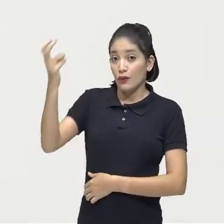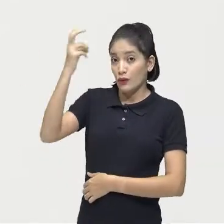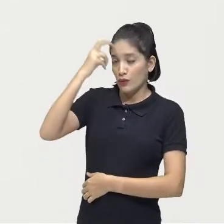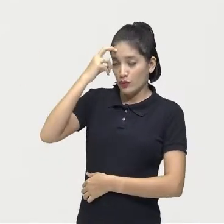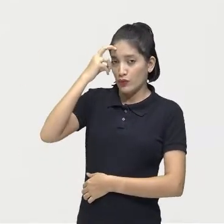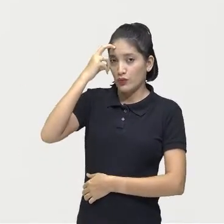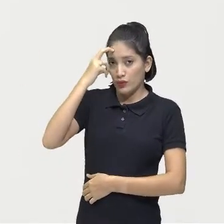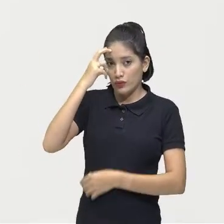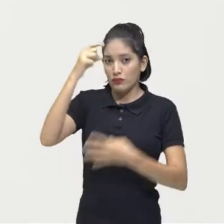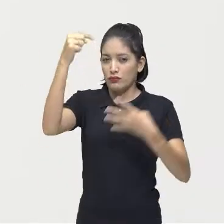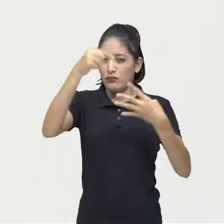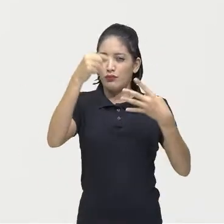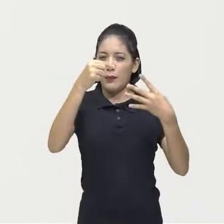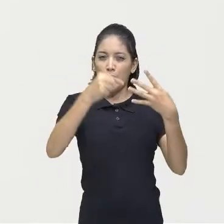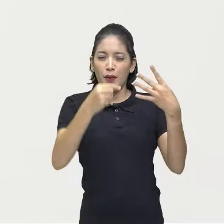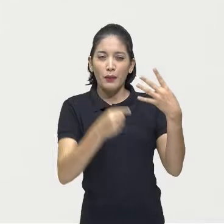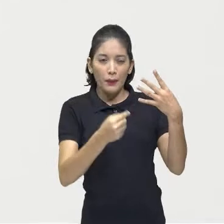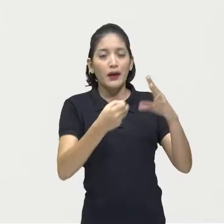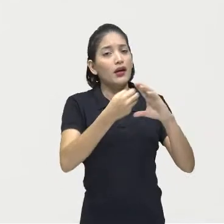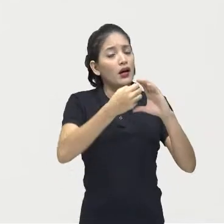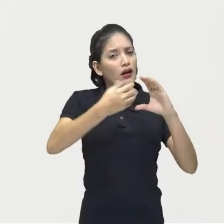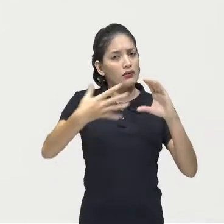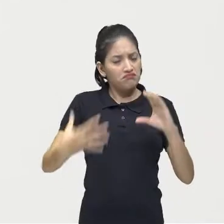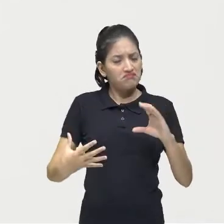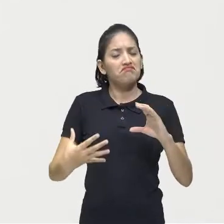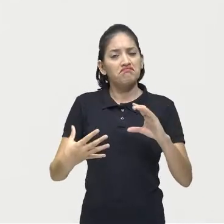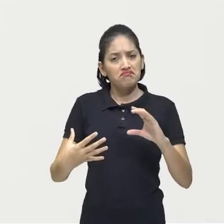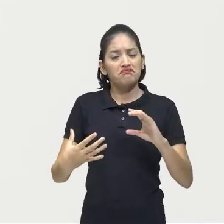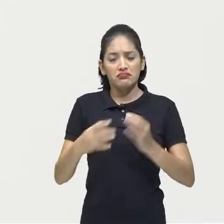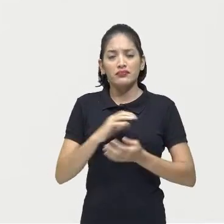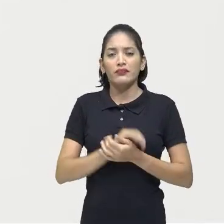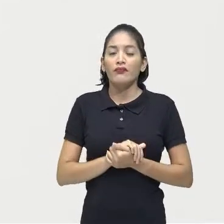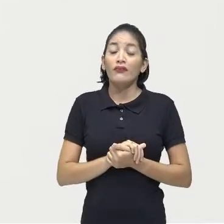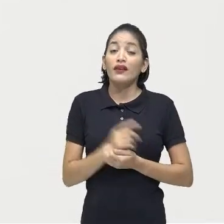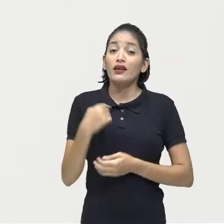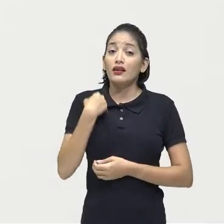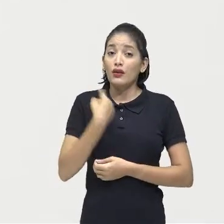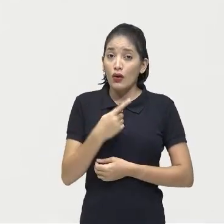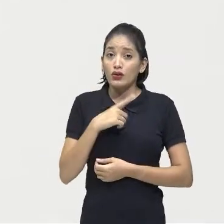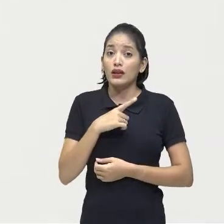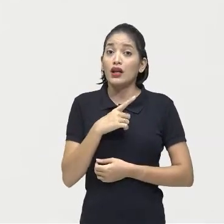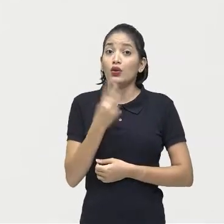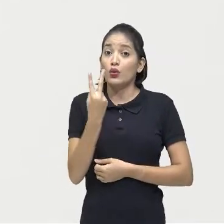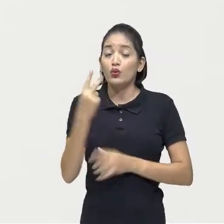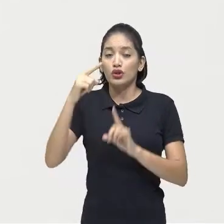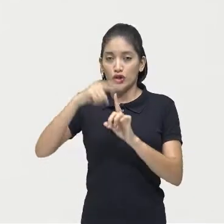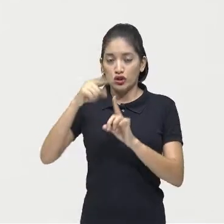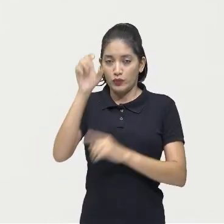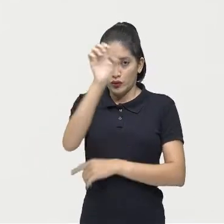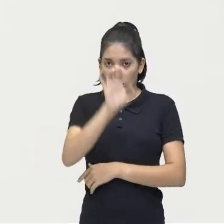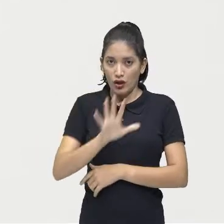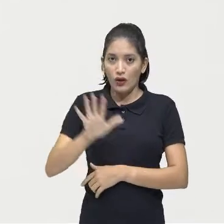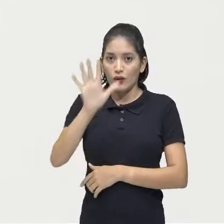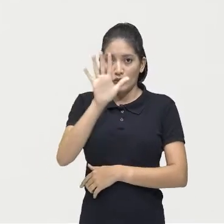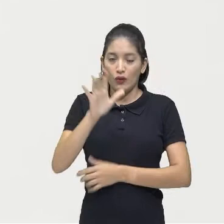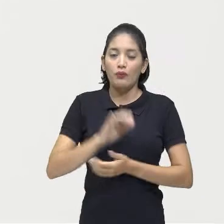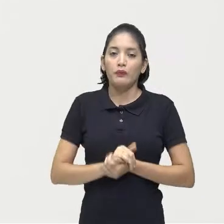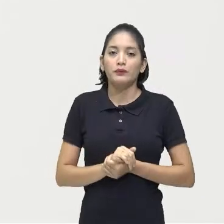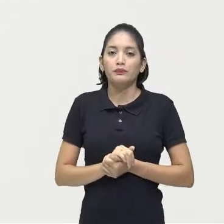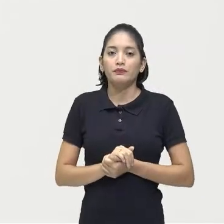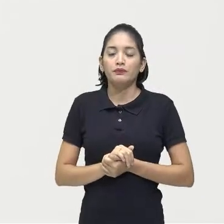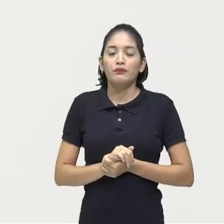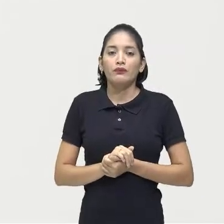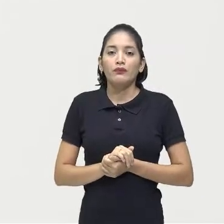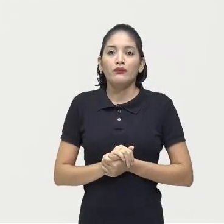são alguns dos aspectos onde a gente acaba colocando aí como duas Europas, né? Então, o continente, ele